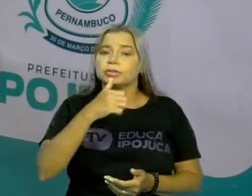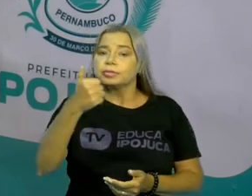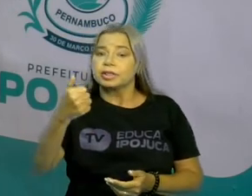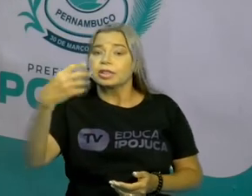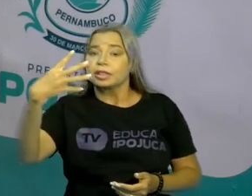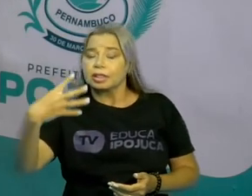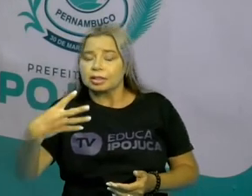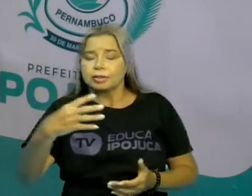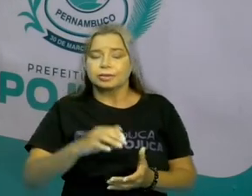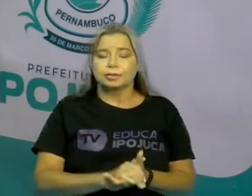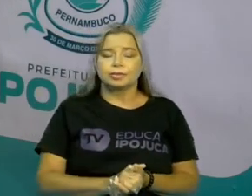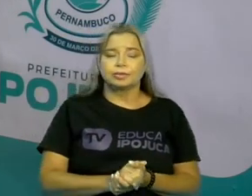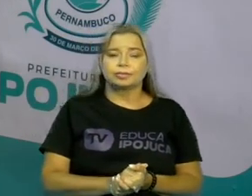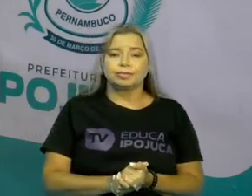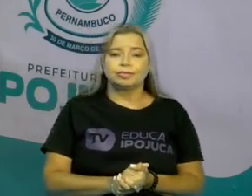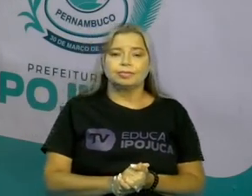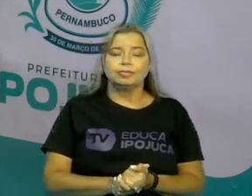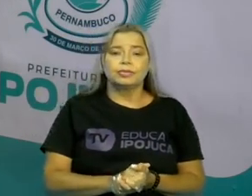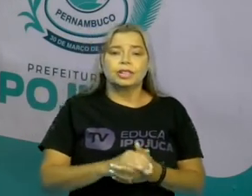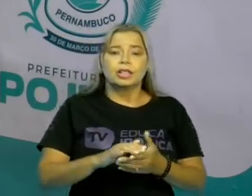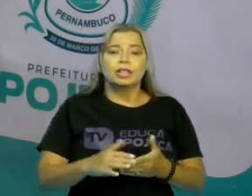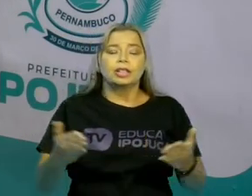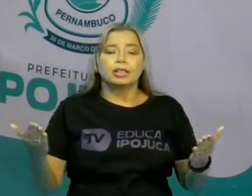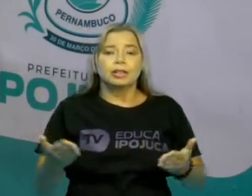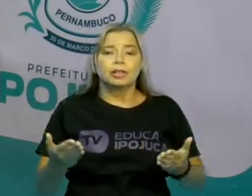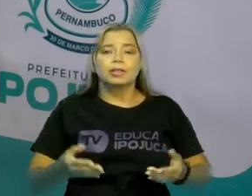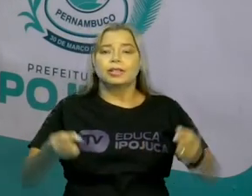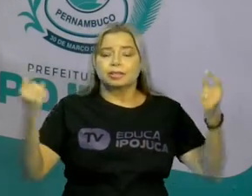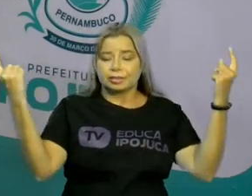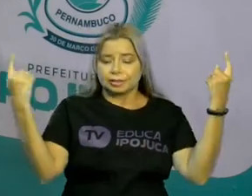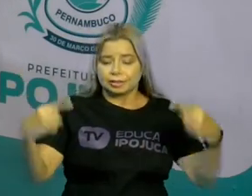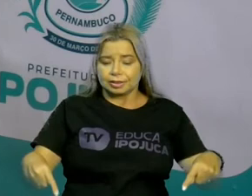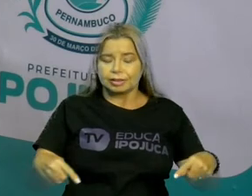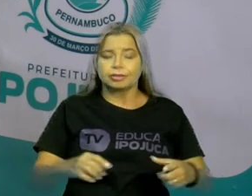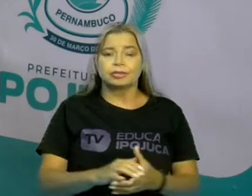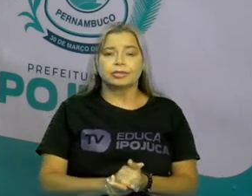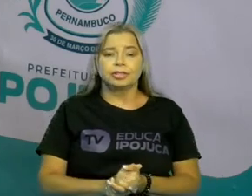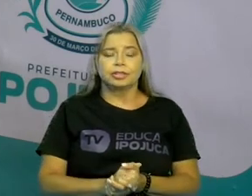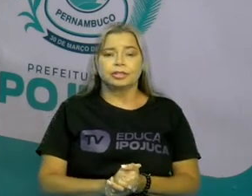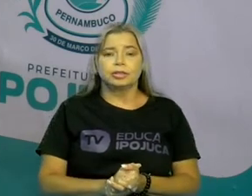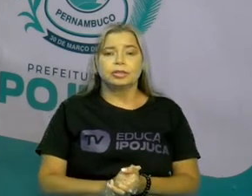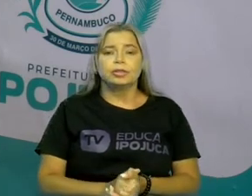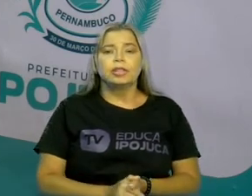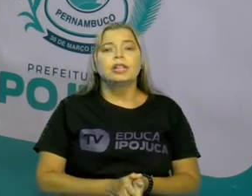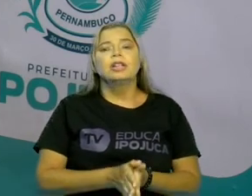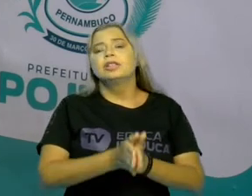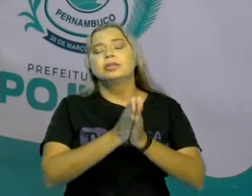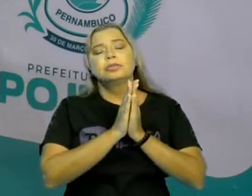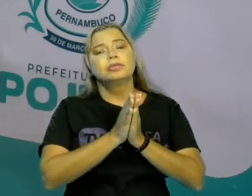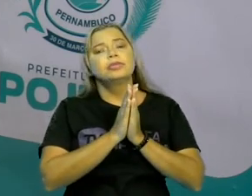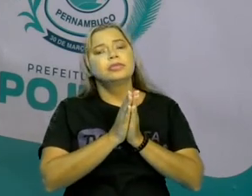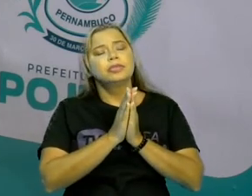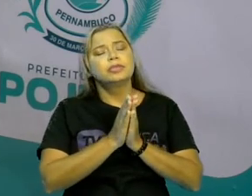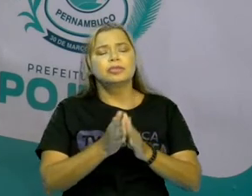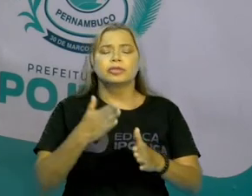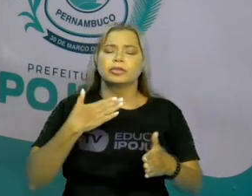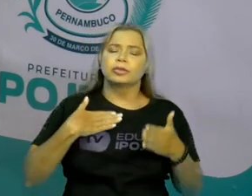o desafio vamos lá mais uma vez pedindo que vocês calmamente